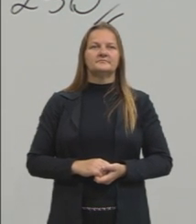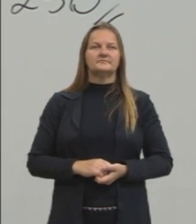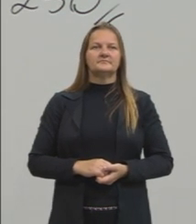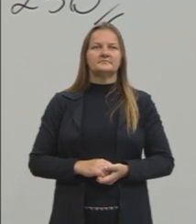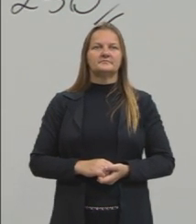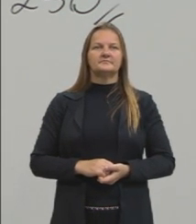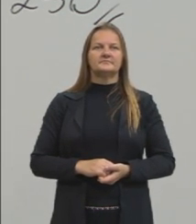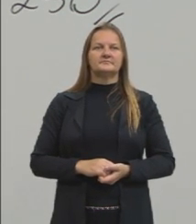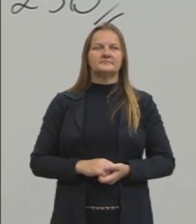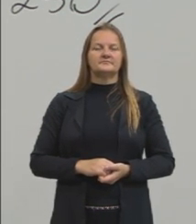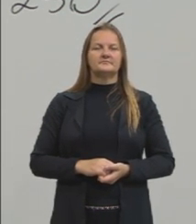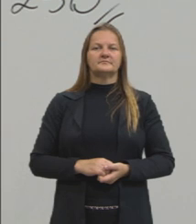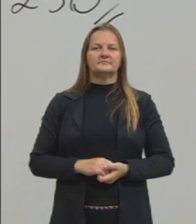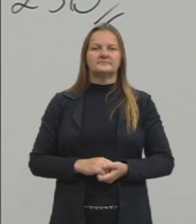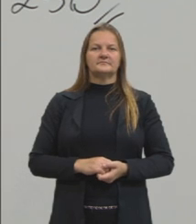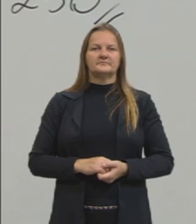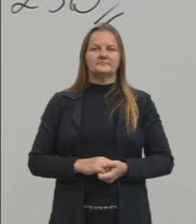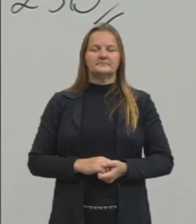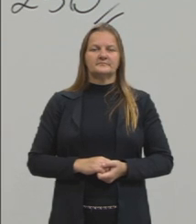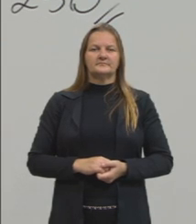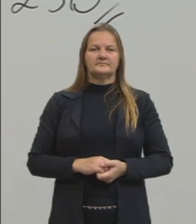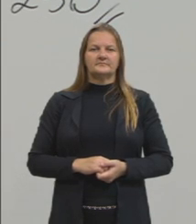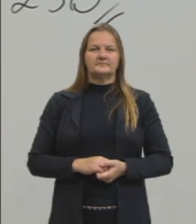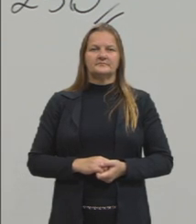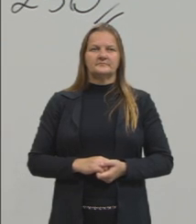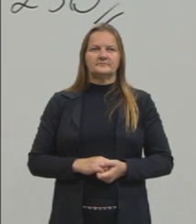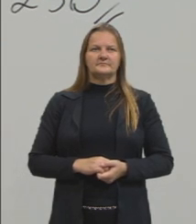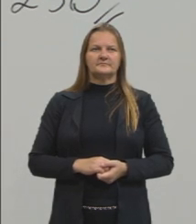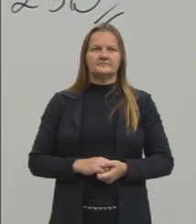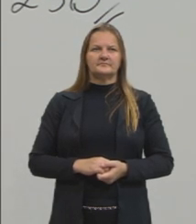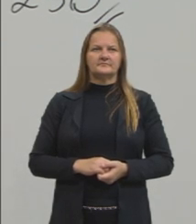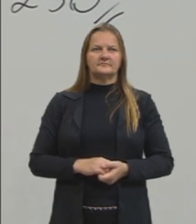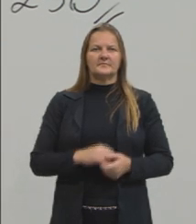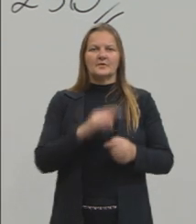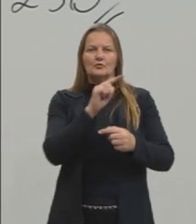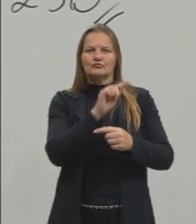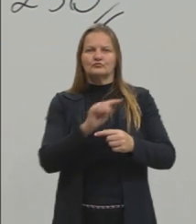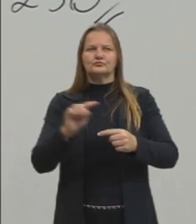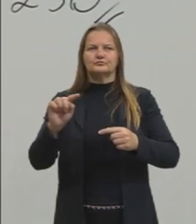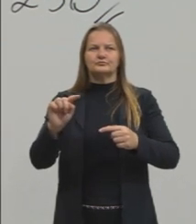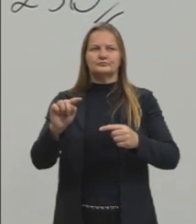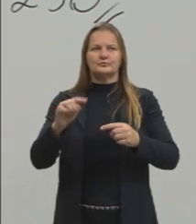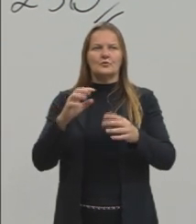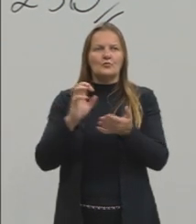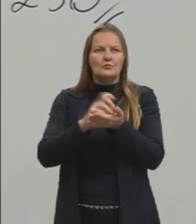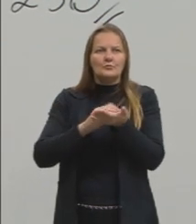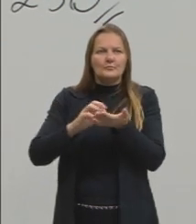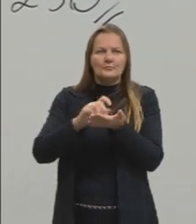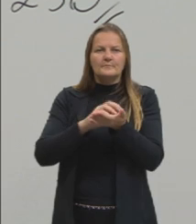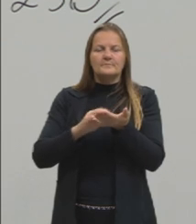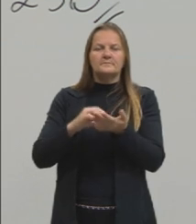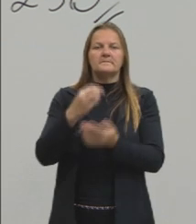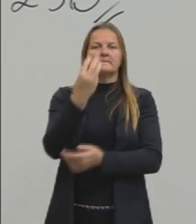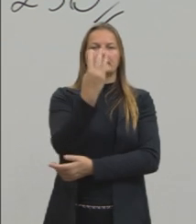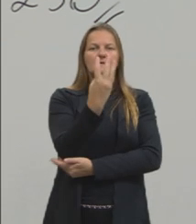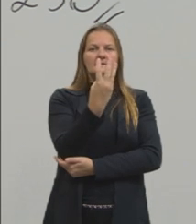32 32 então continuando esse cálculo Aqui nós temos